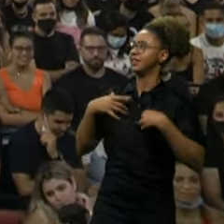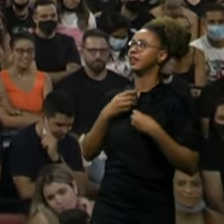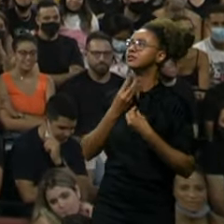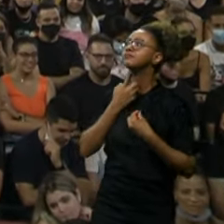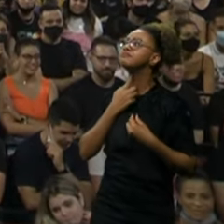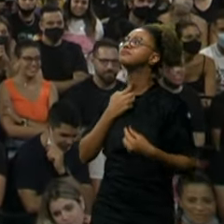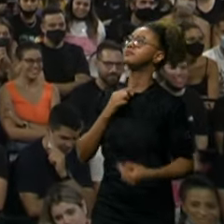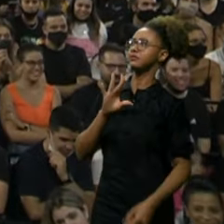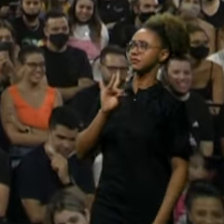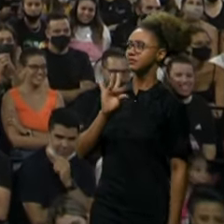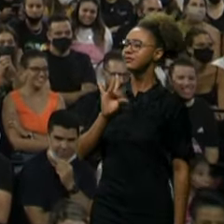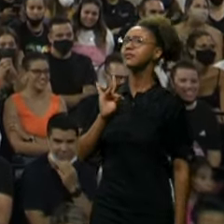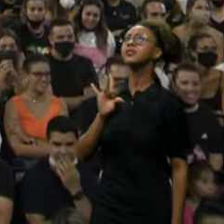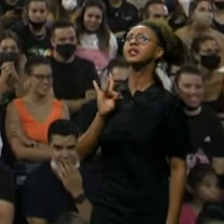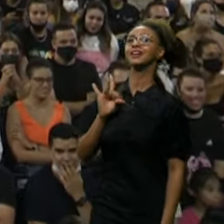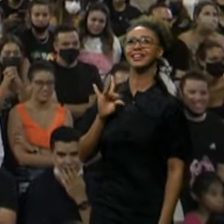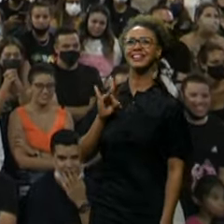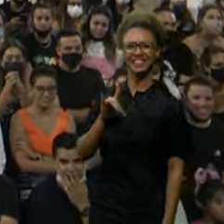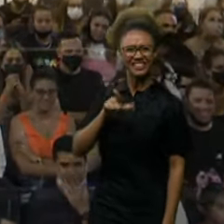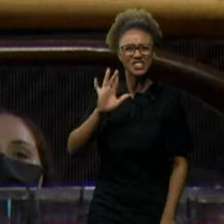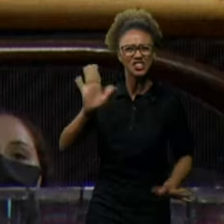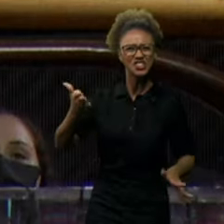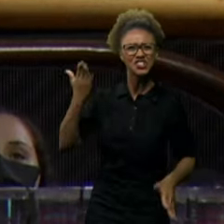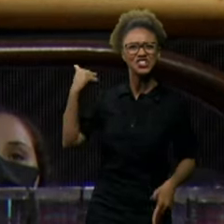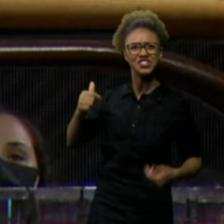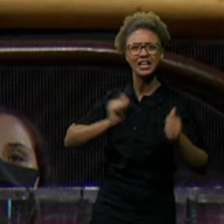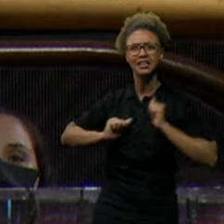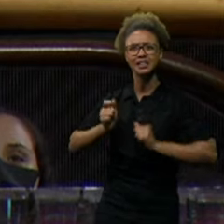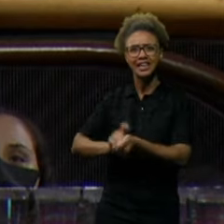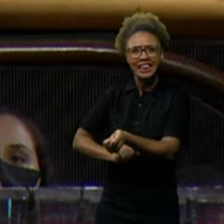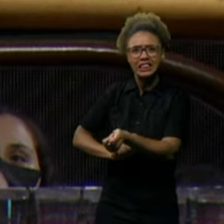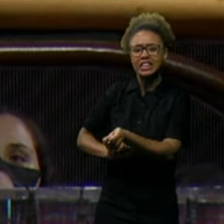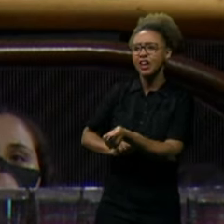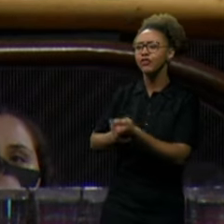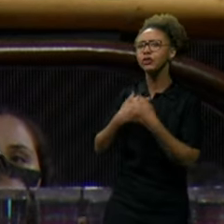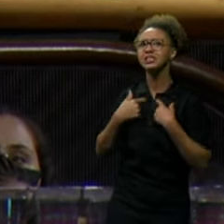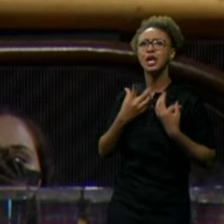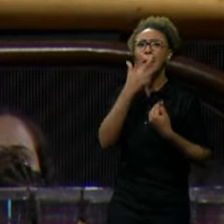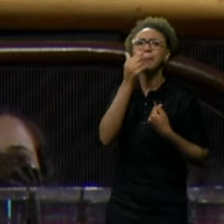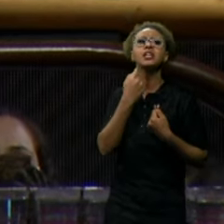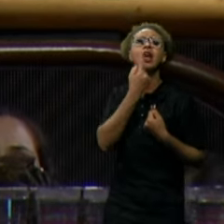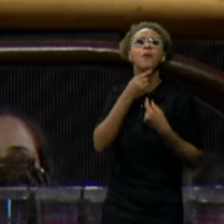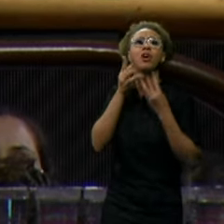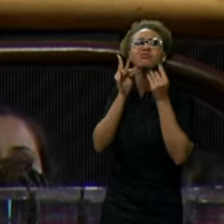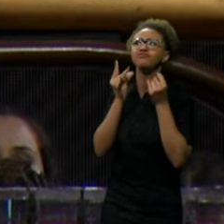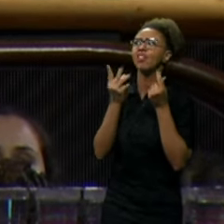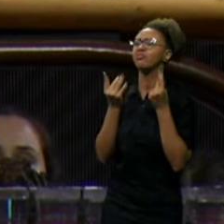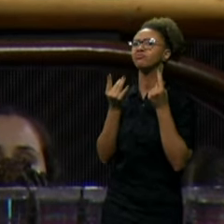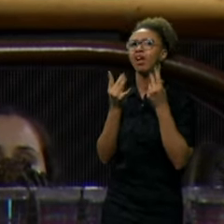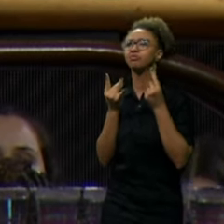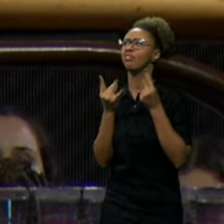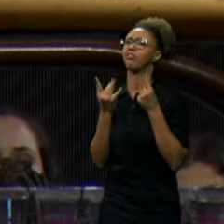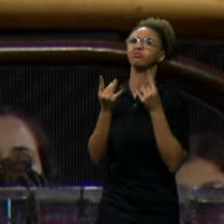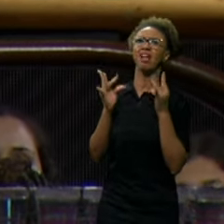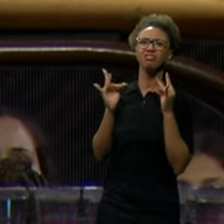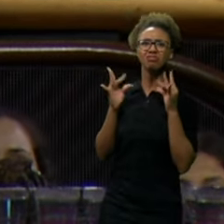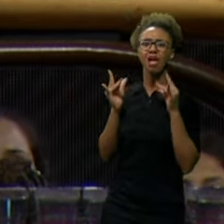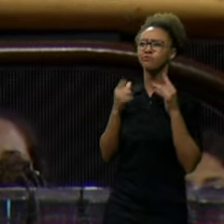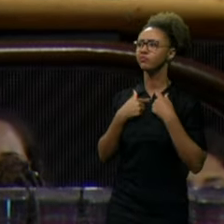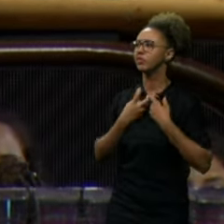a colar no céu da boca se você já teve essa sensação de nervoso a gengiva começa a ficar seca vou chegar vai ficar assim